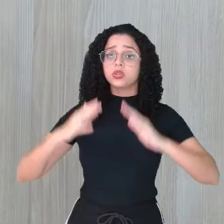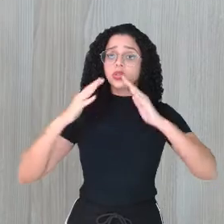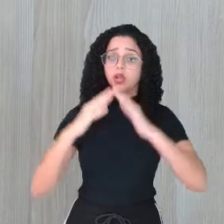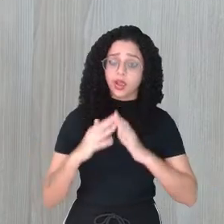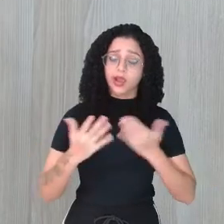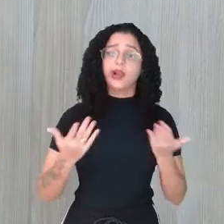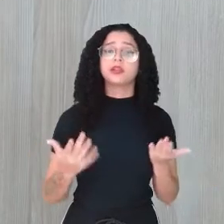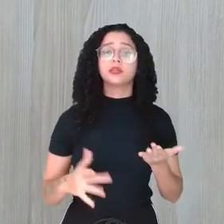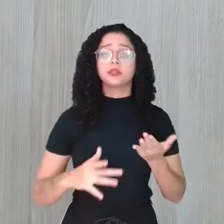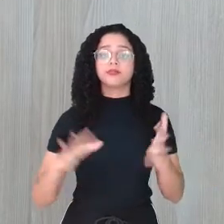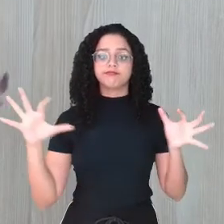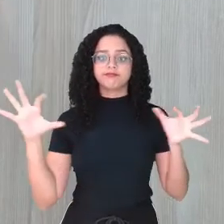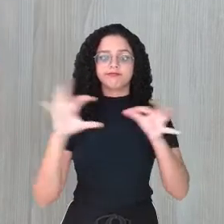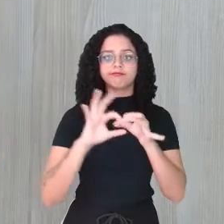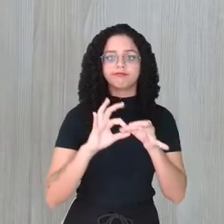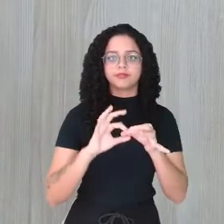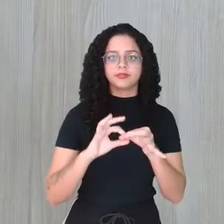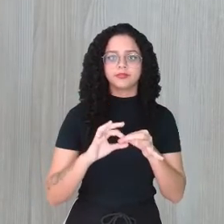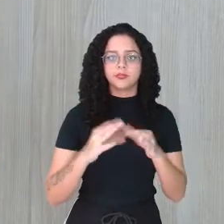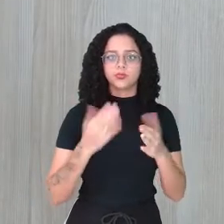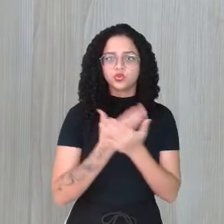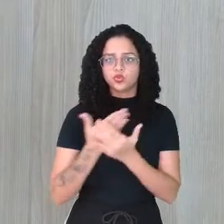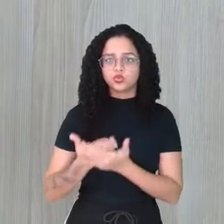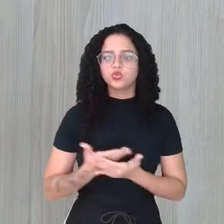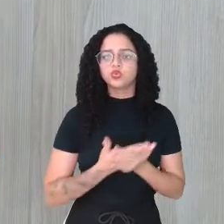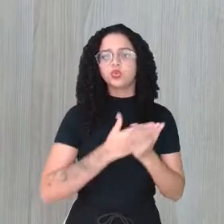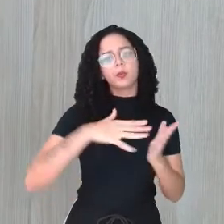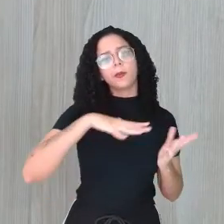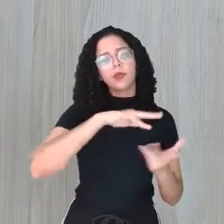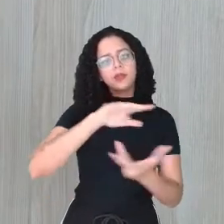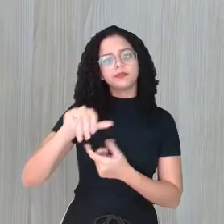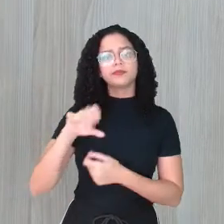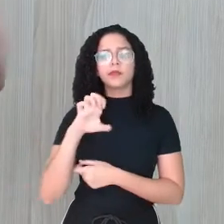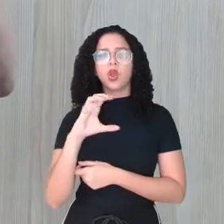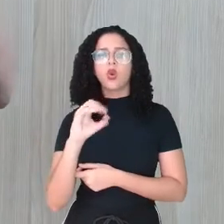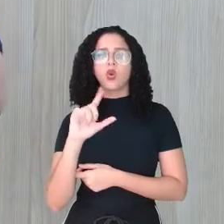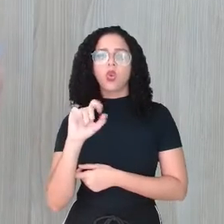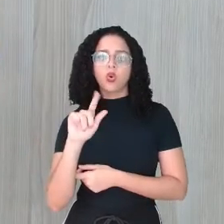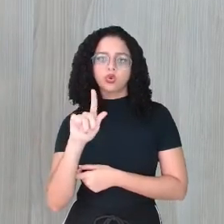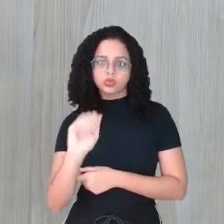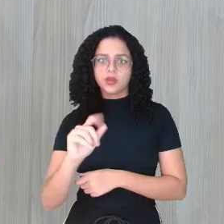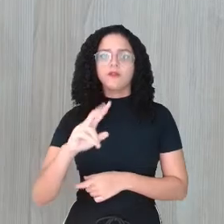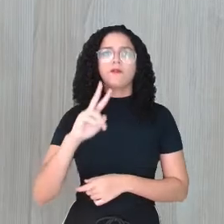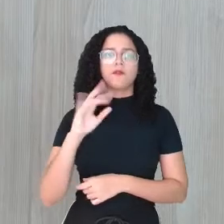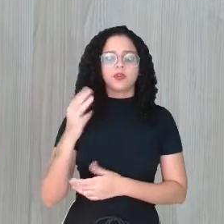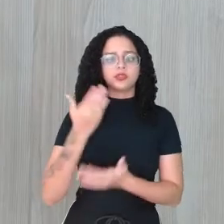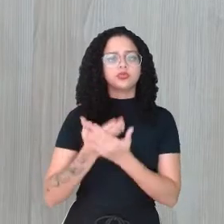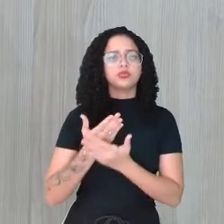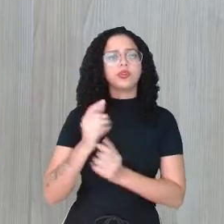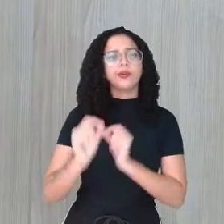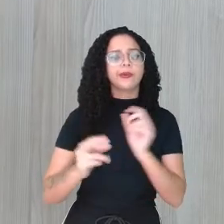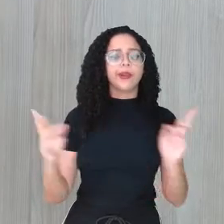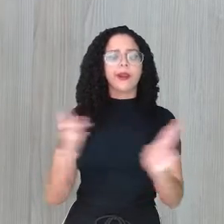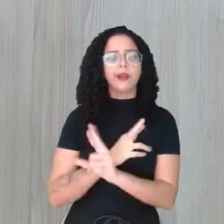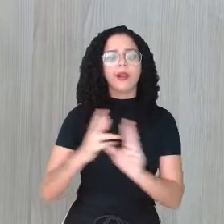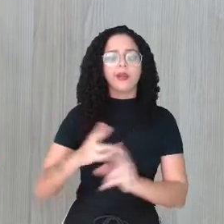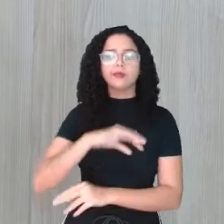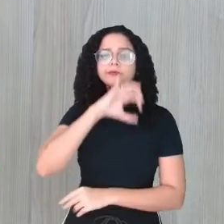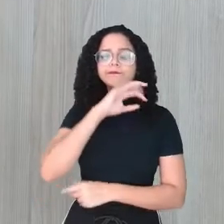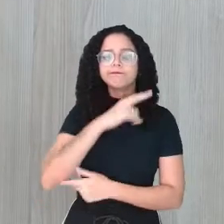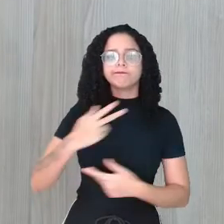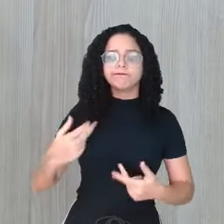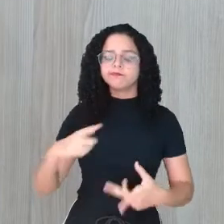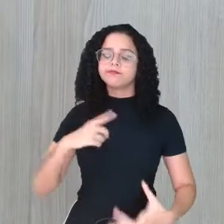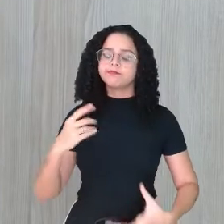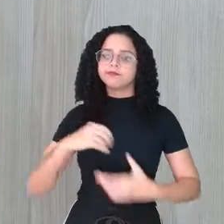É o estudo do nosso planeta. Então, a ecologia, ela vai estudar o quê? As relações entre seres vivos, incluindo a gente,